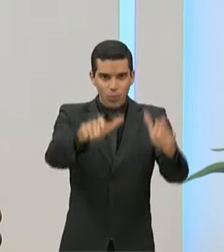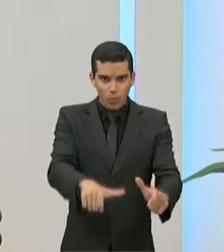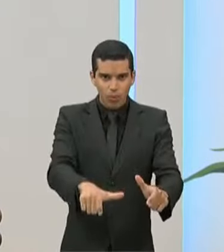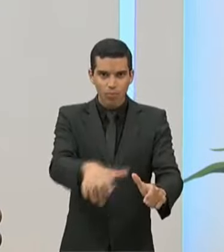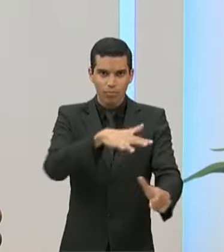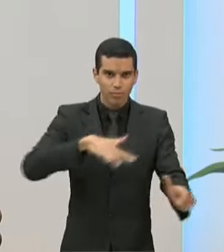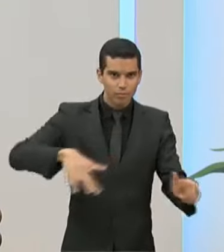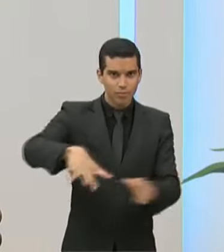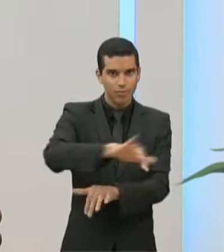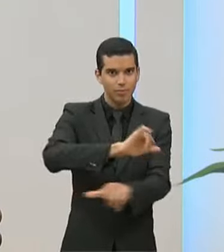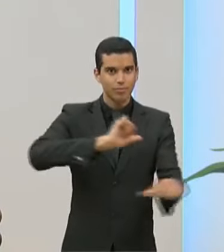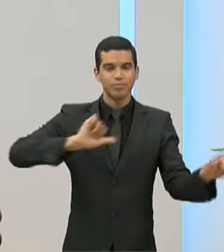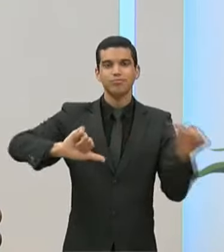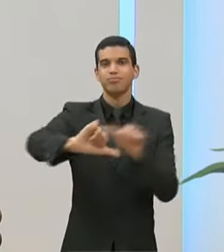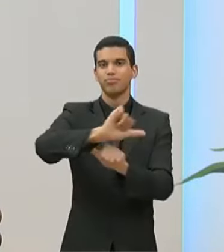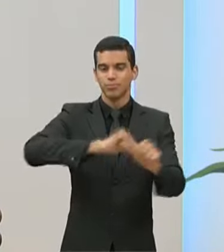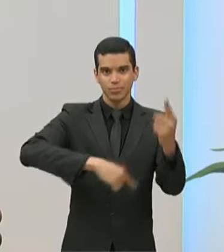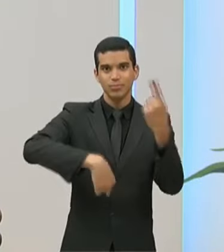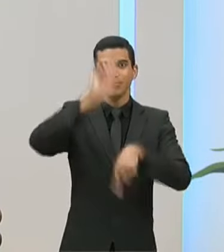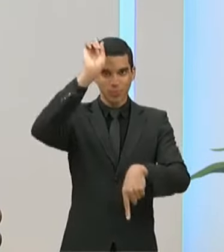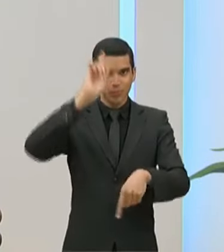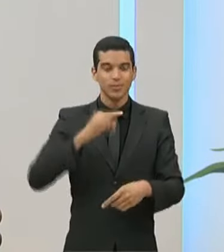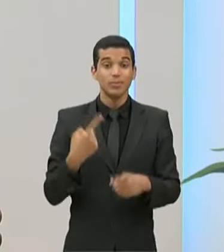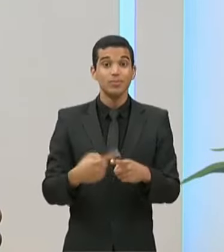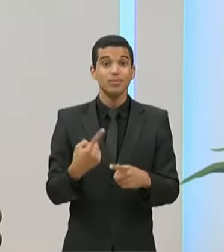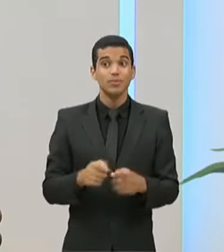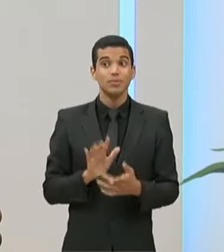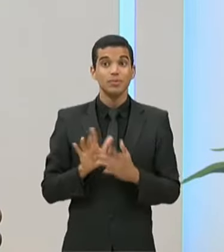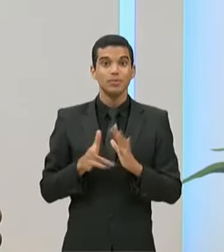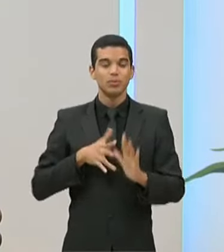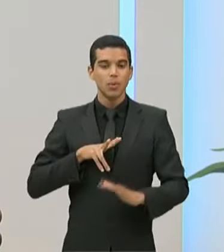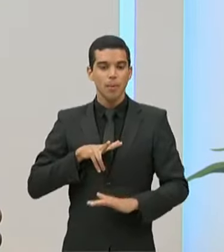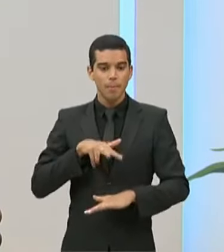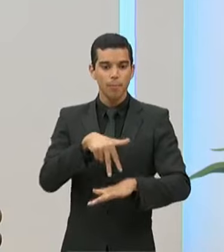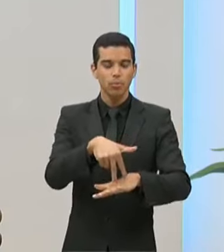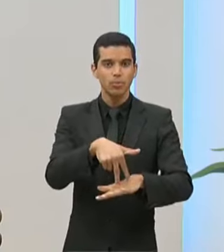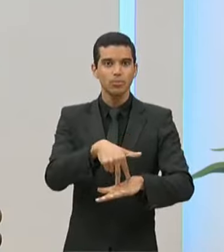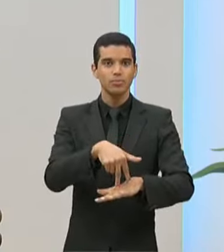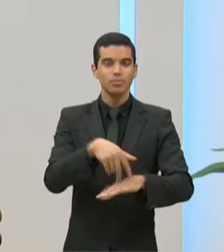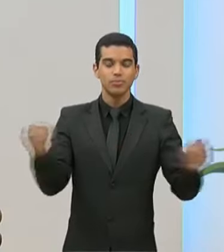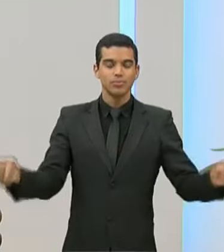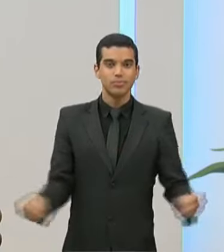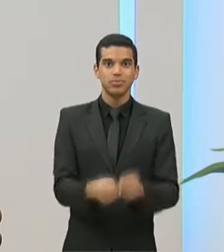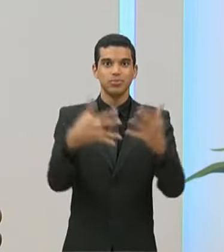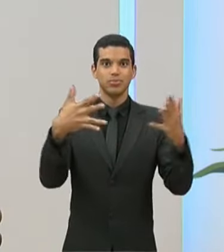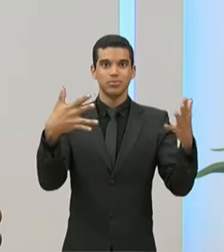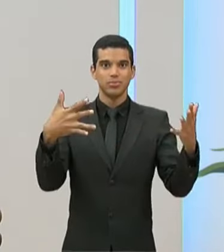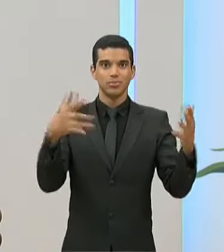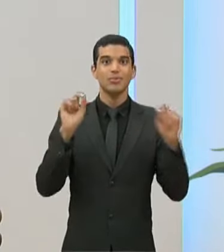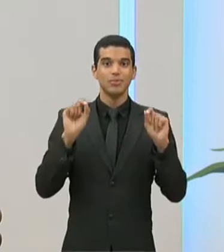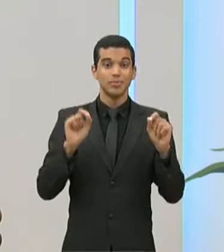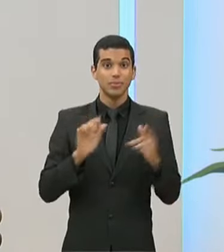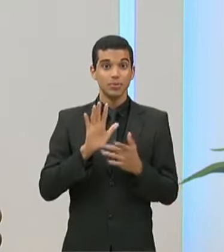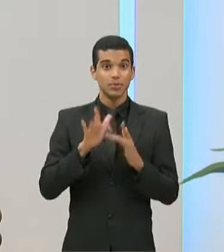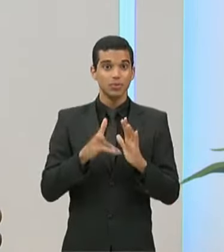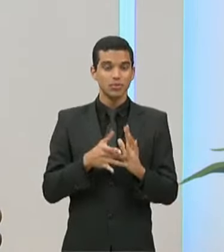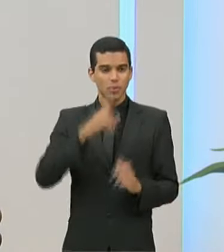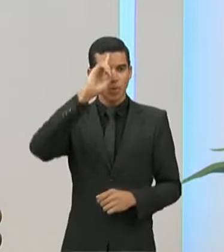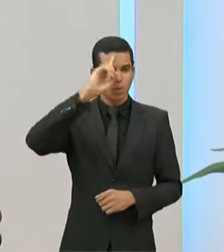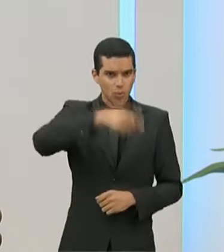precisam acontecer com a chegada dele acontecem. Jesus expulsa os